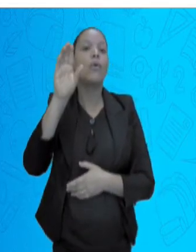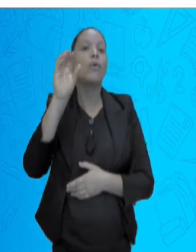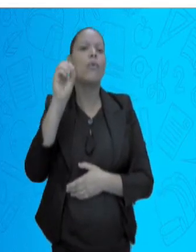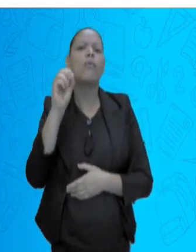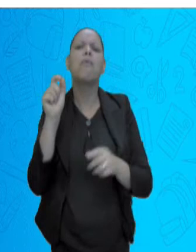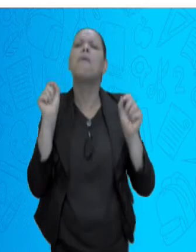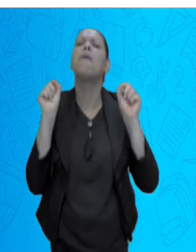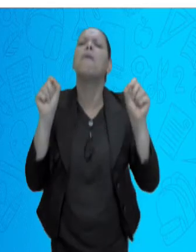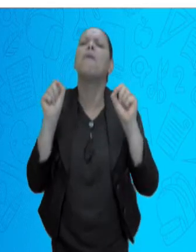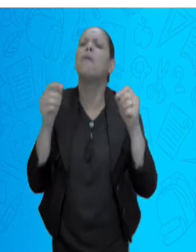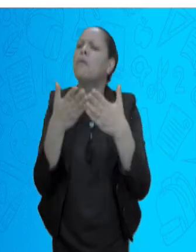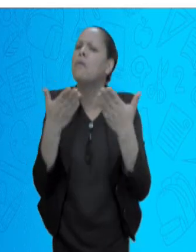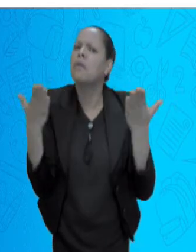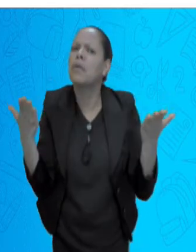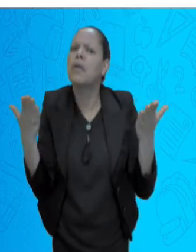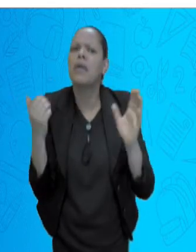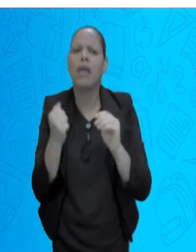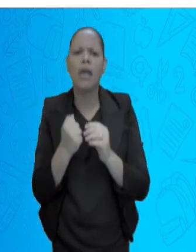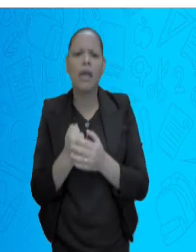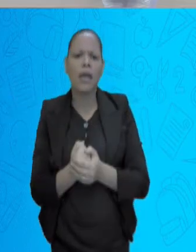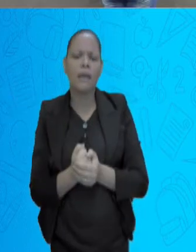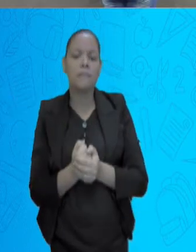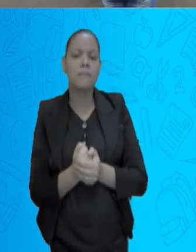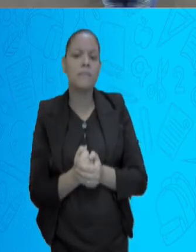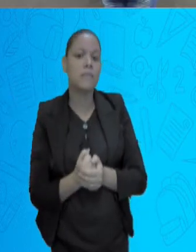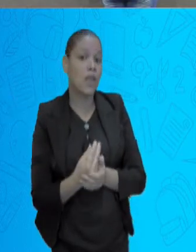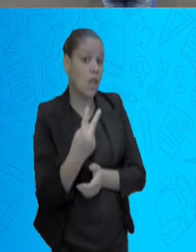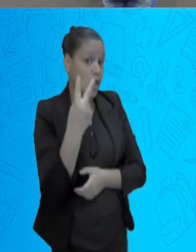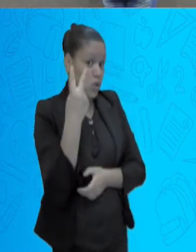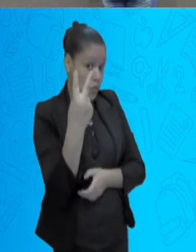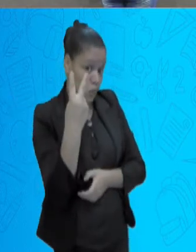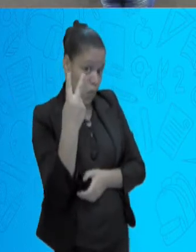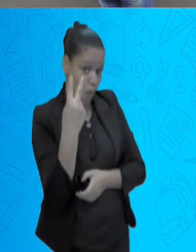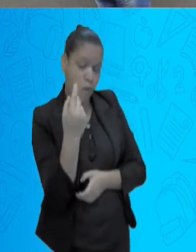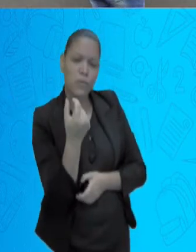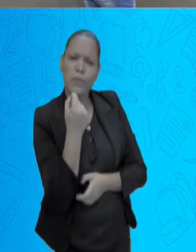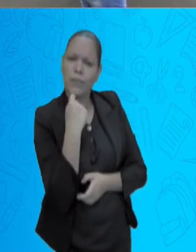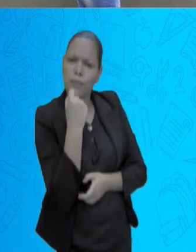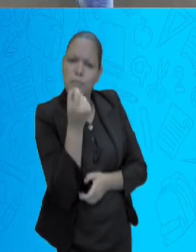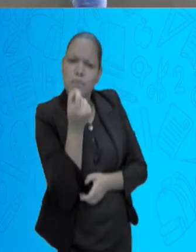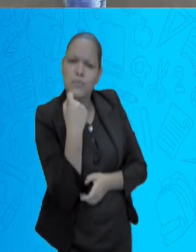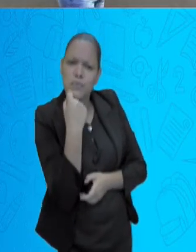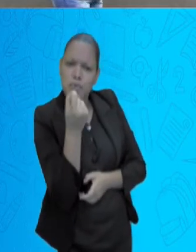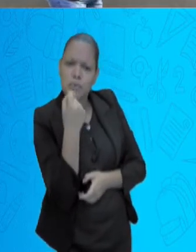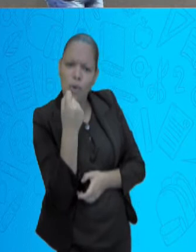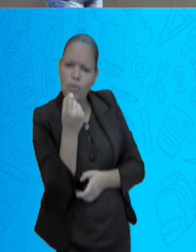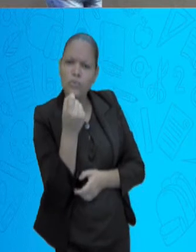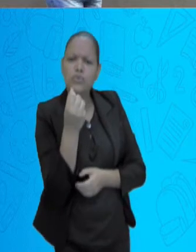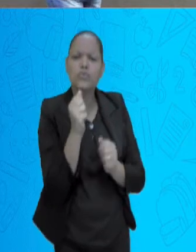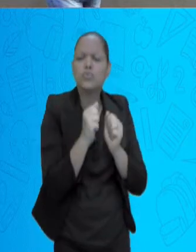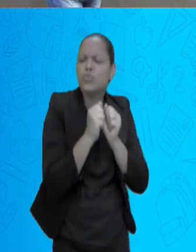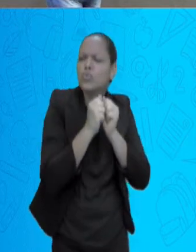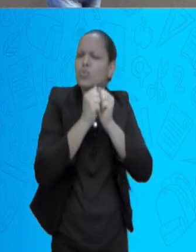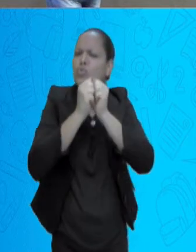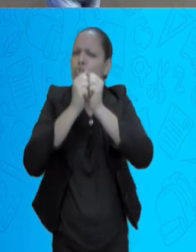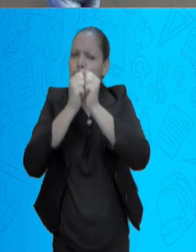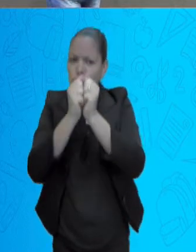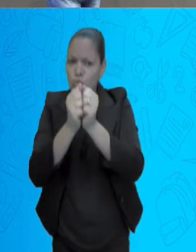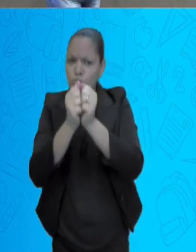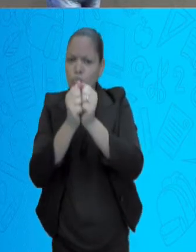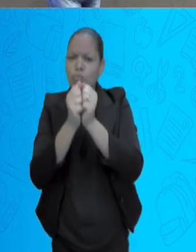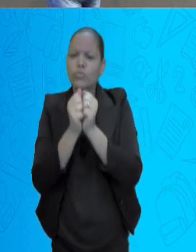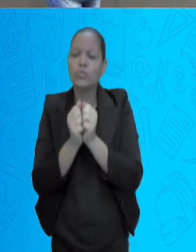texto. A palavra foi, eu tenho aqui duas vogais, que é o O e o